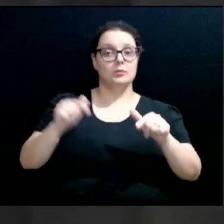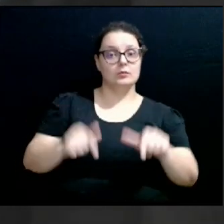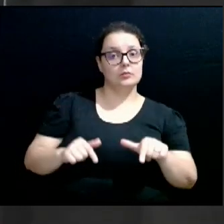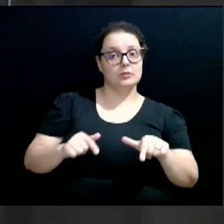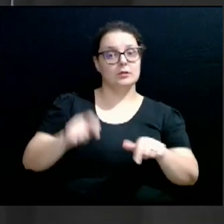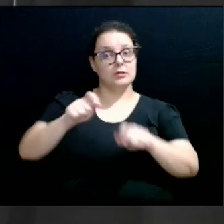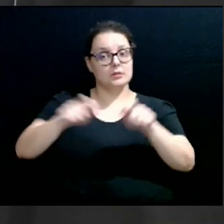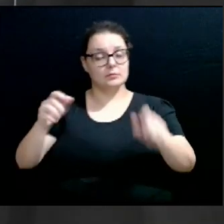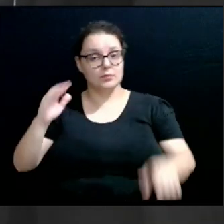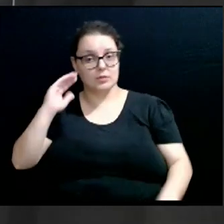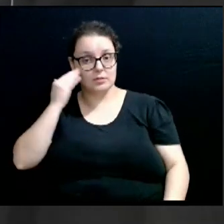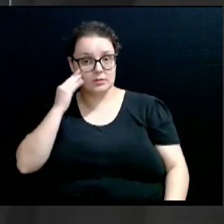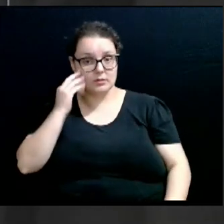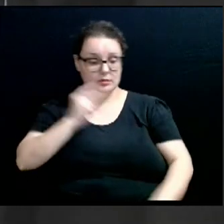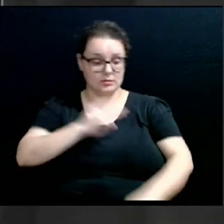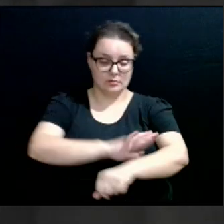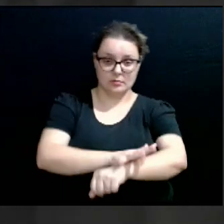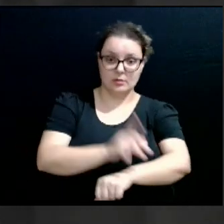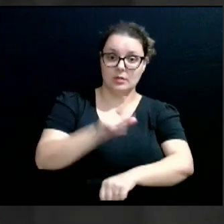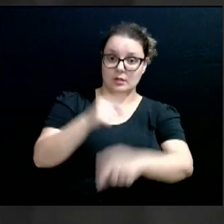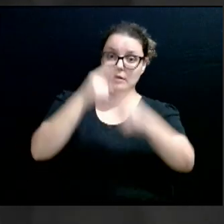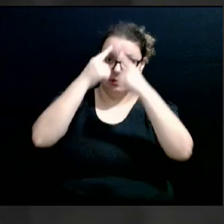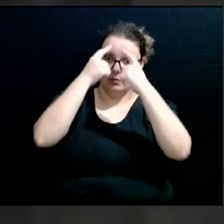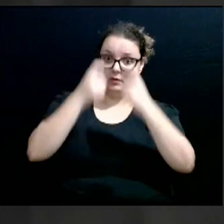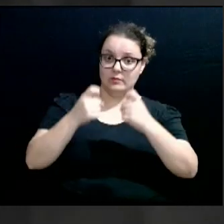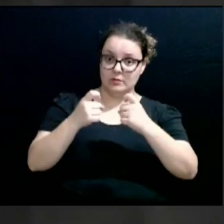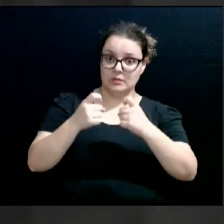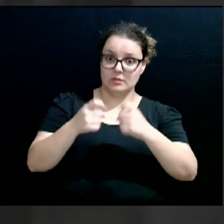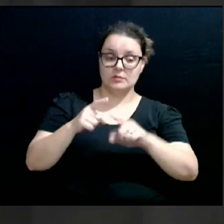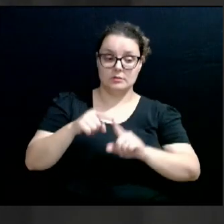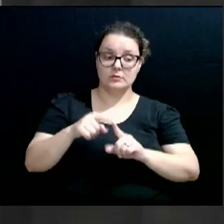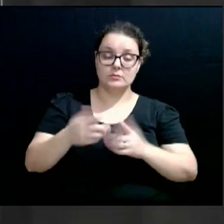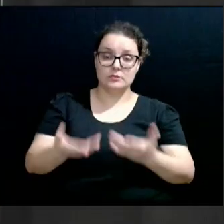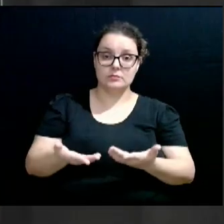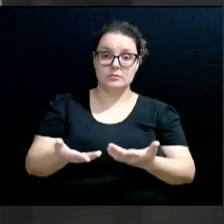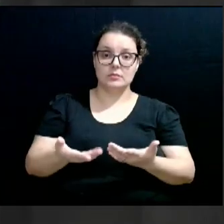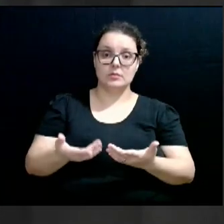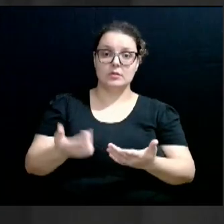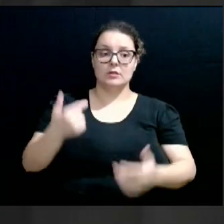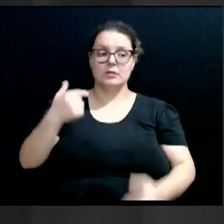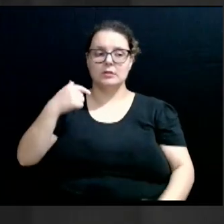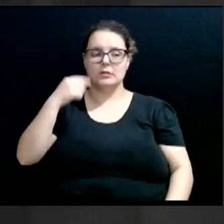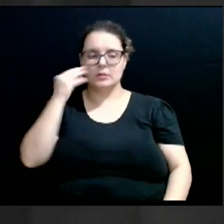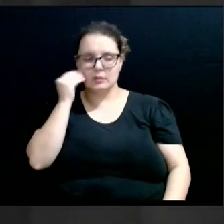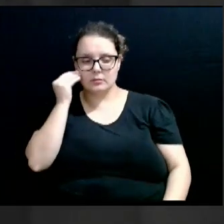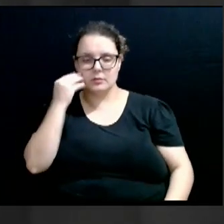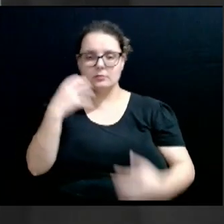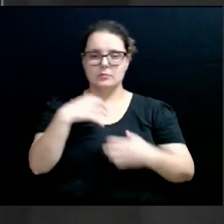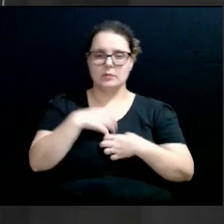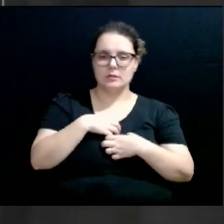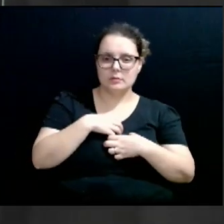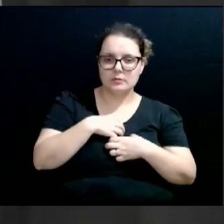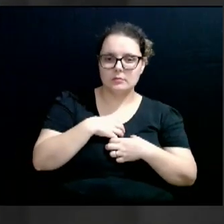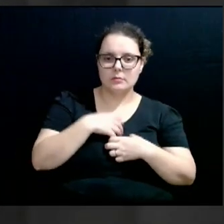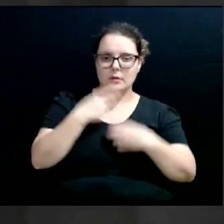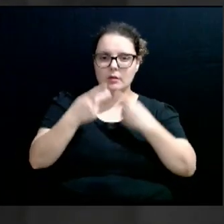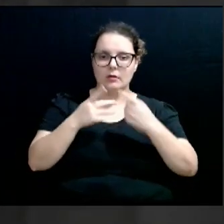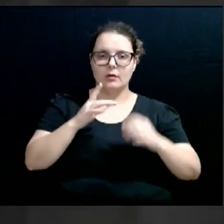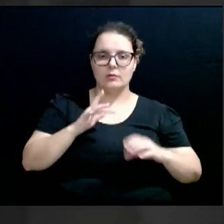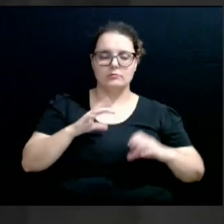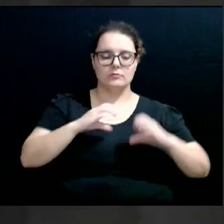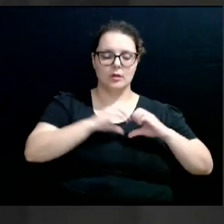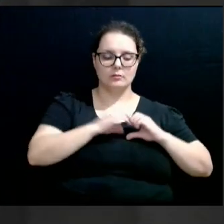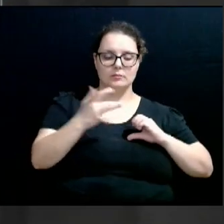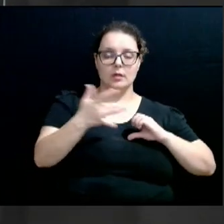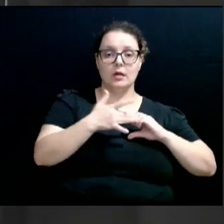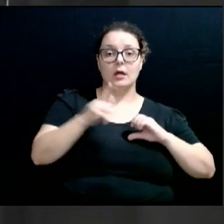é uma violência. E eu tento muito ir por esse lugar do afeto, daquilo que toca as pessoas, porque eu acho que é um movimento que, quando as pessoas